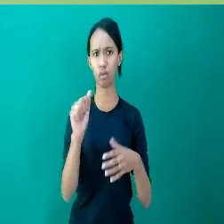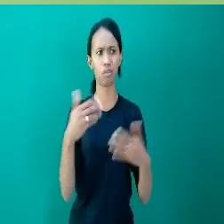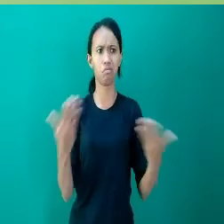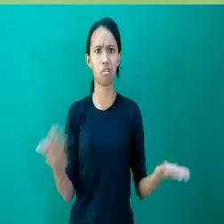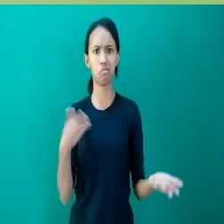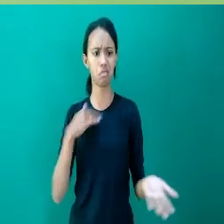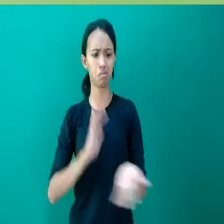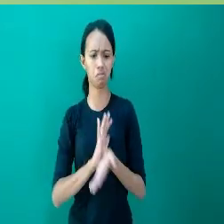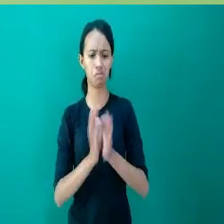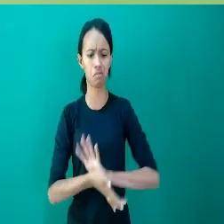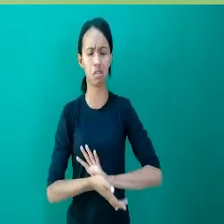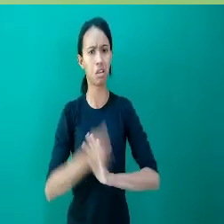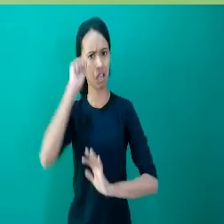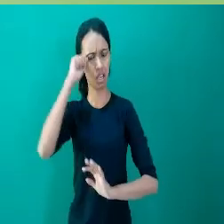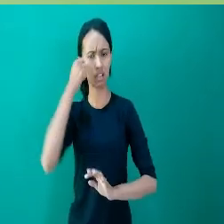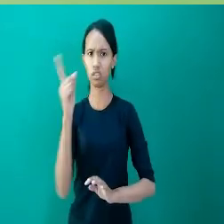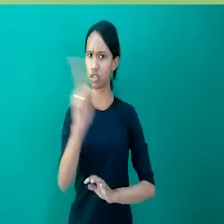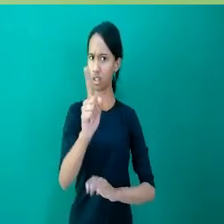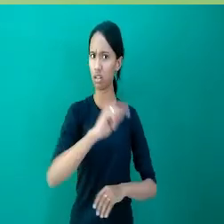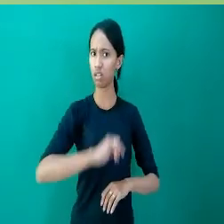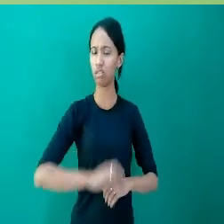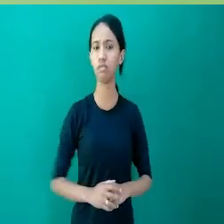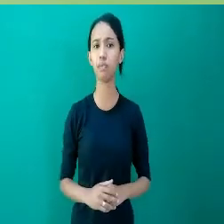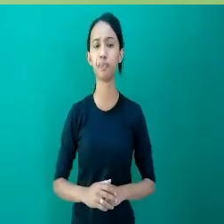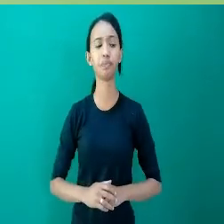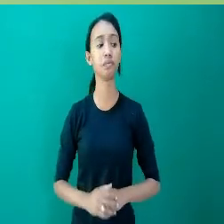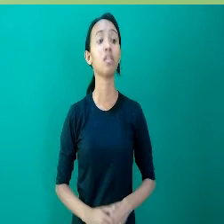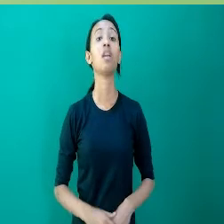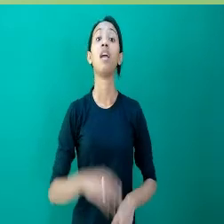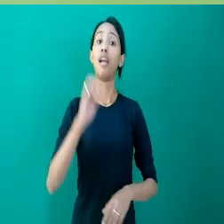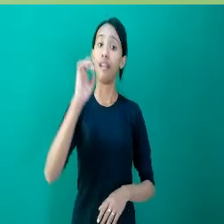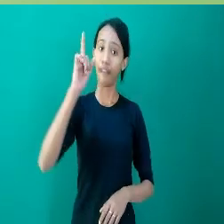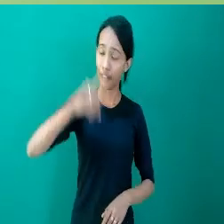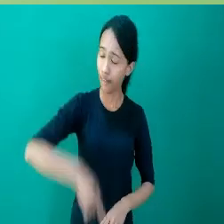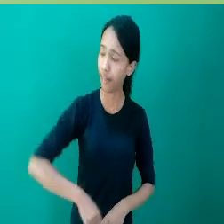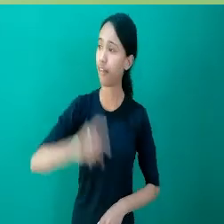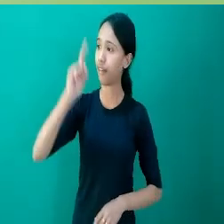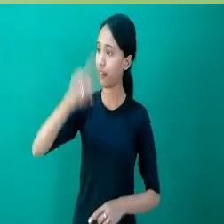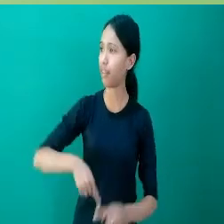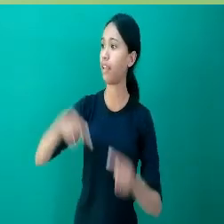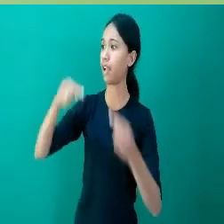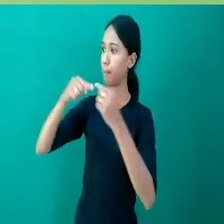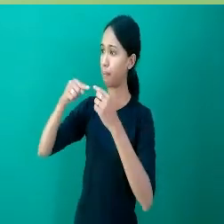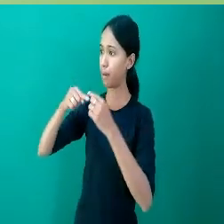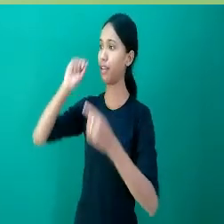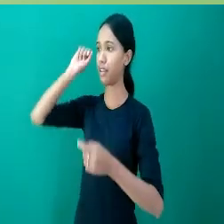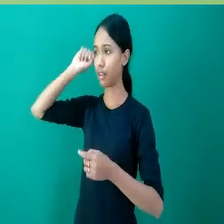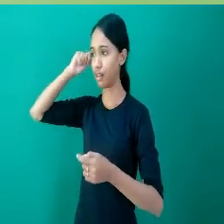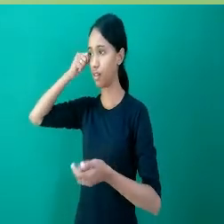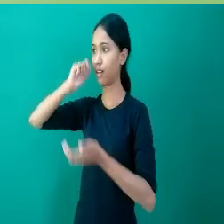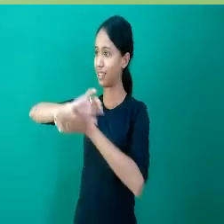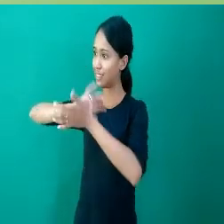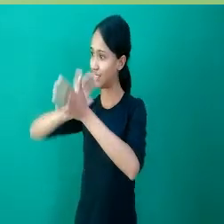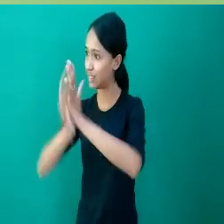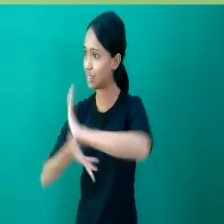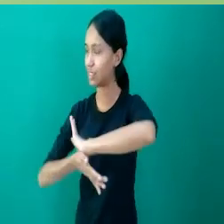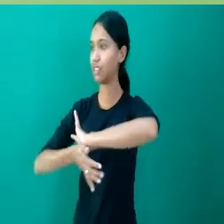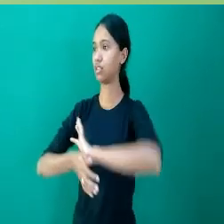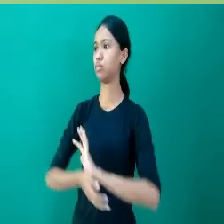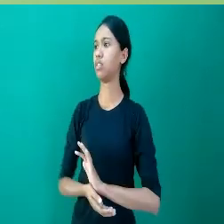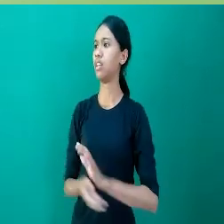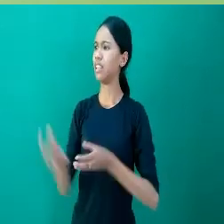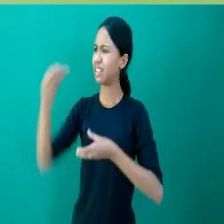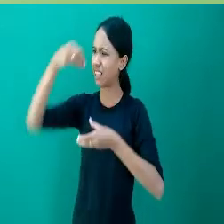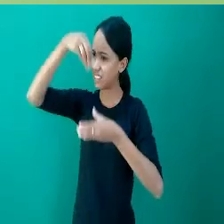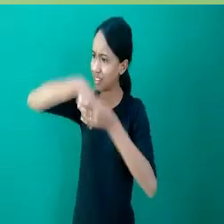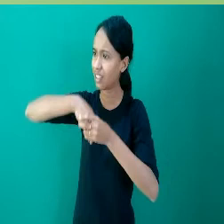negra. Tinha vergonha. É racismo, é um racismo histórico, né, que está entranhado na sociedade,